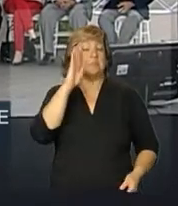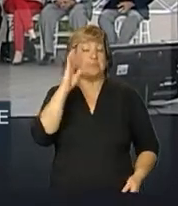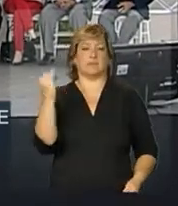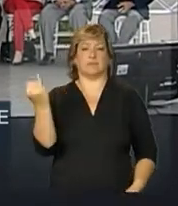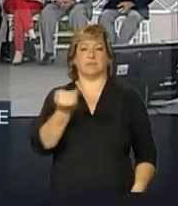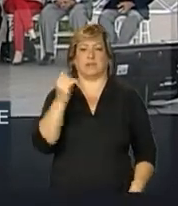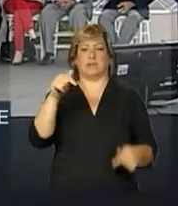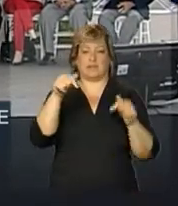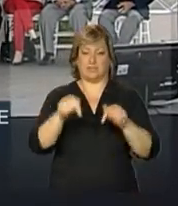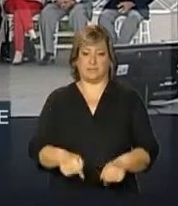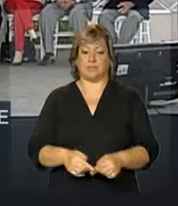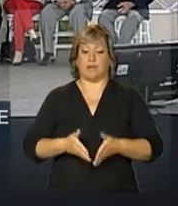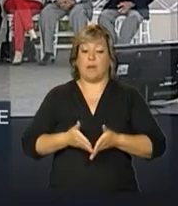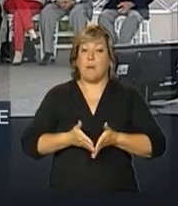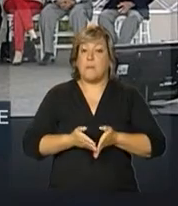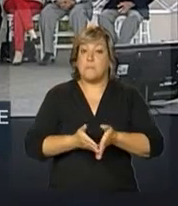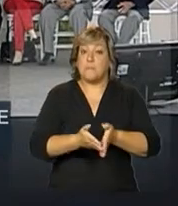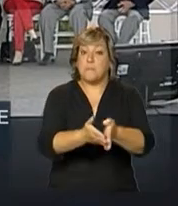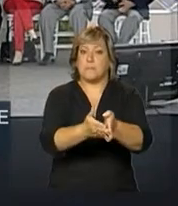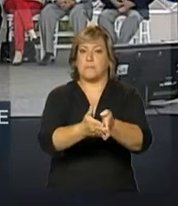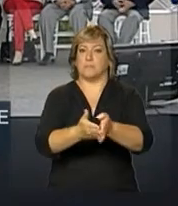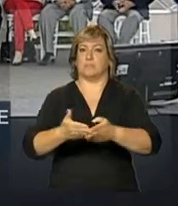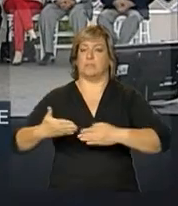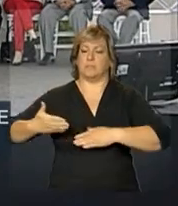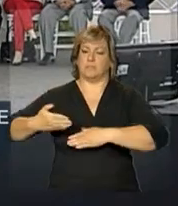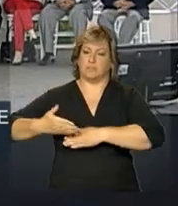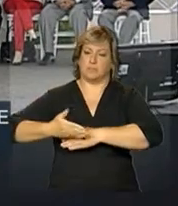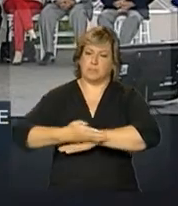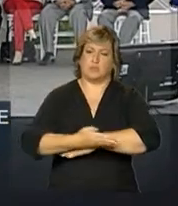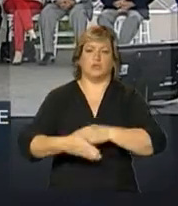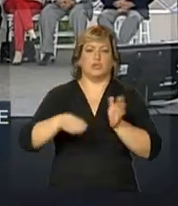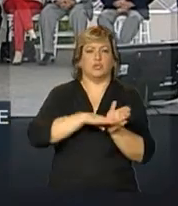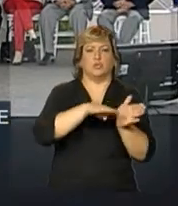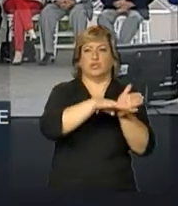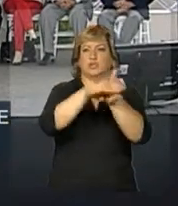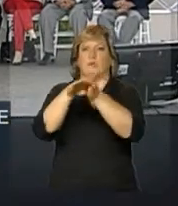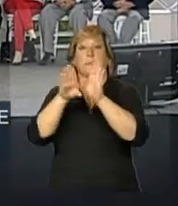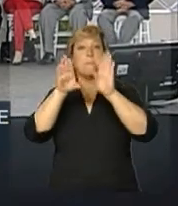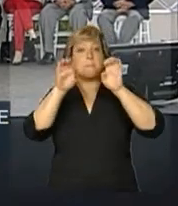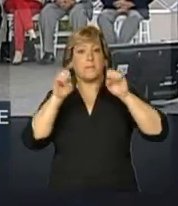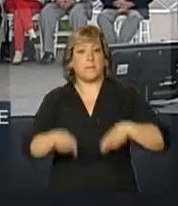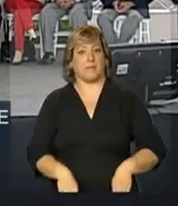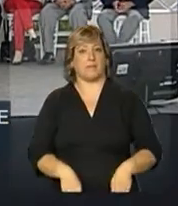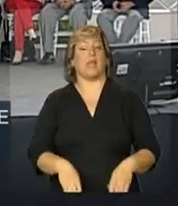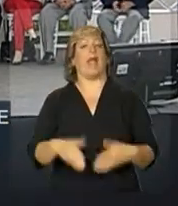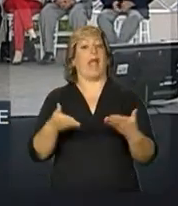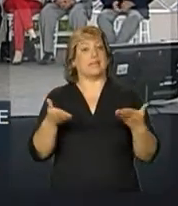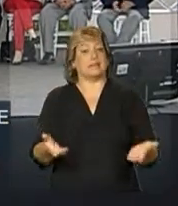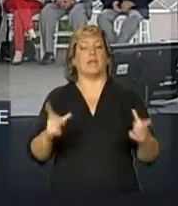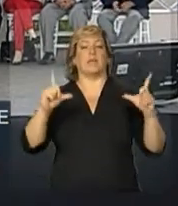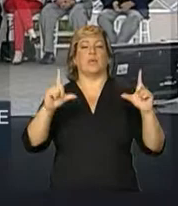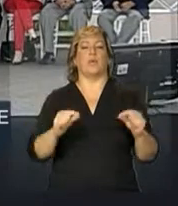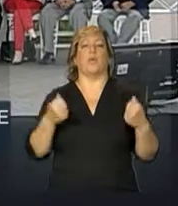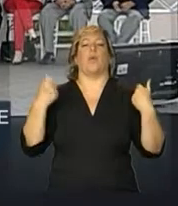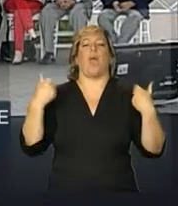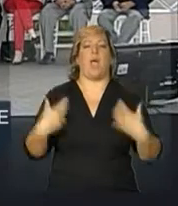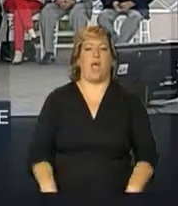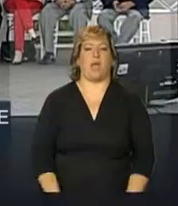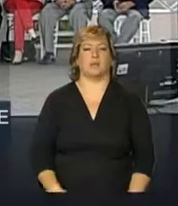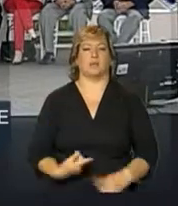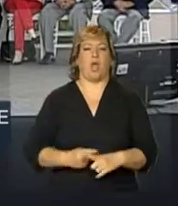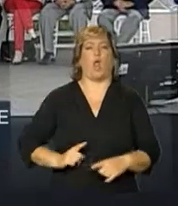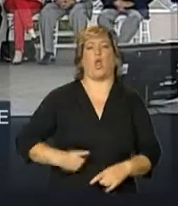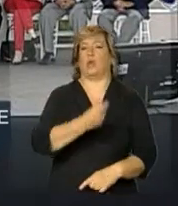em portos eficientes. E com eles, nós vamos diminuir os custos